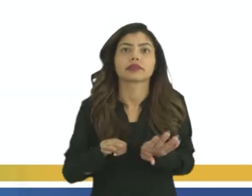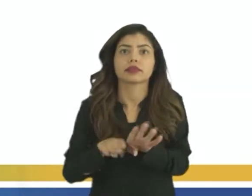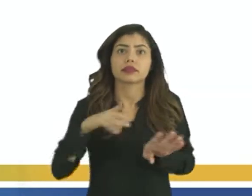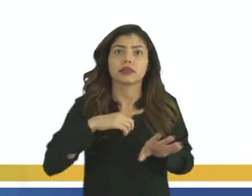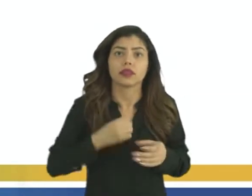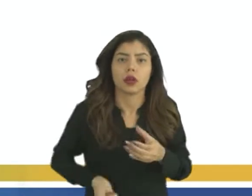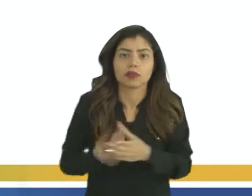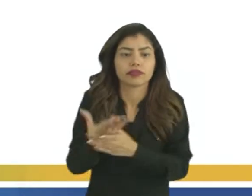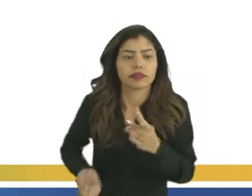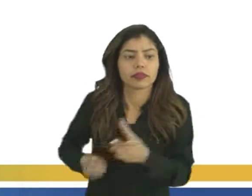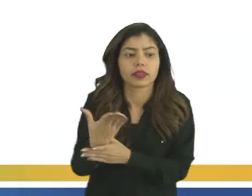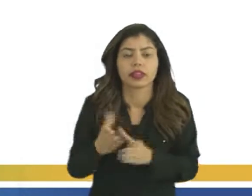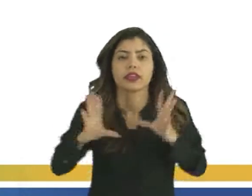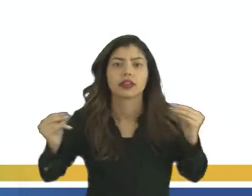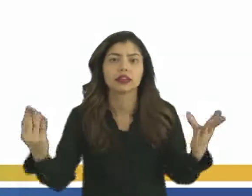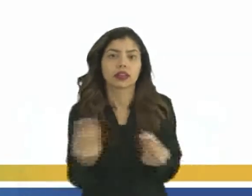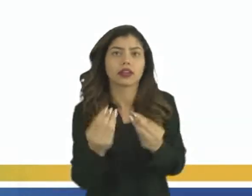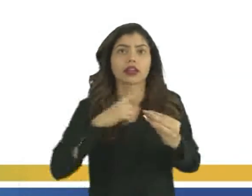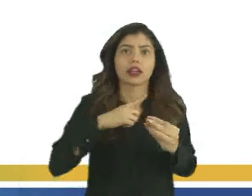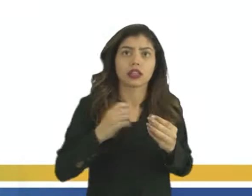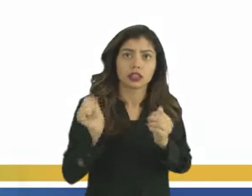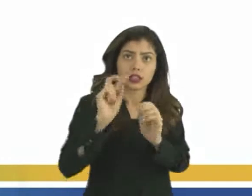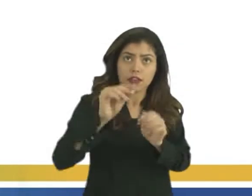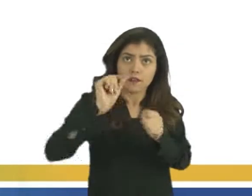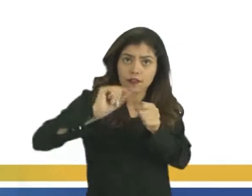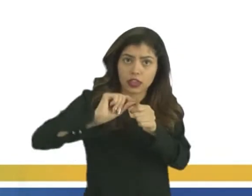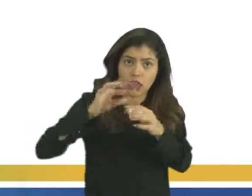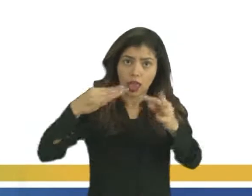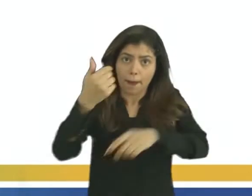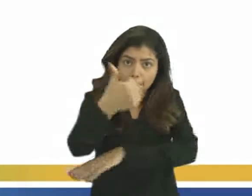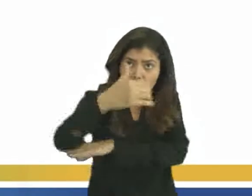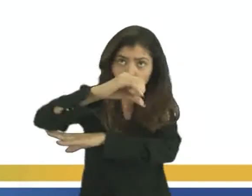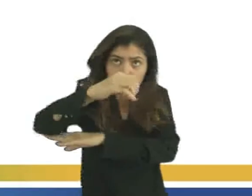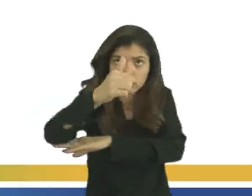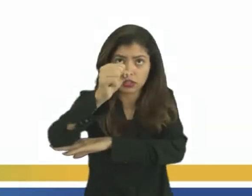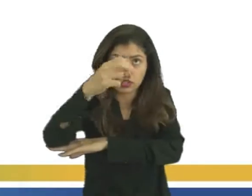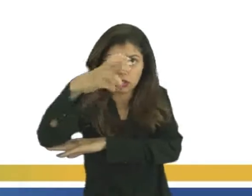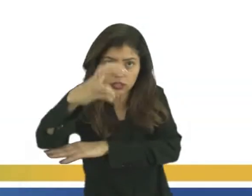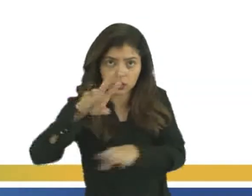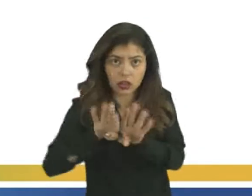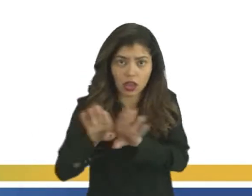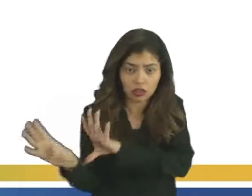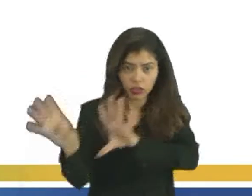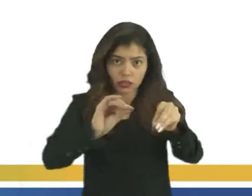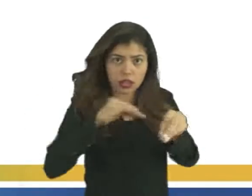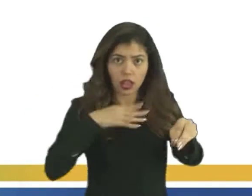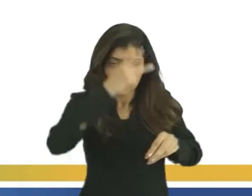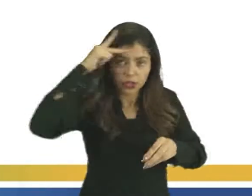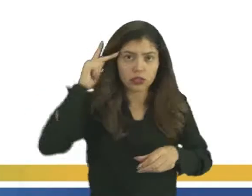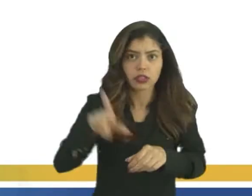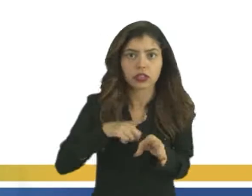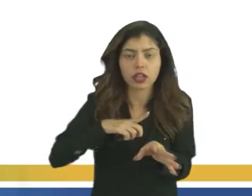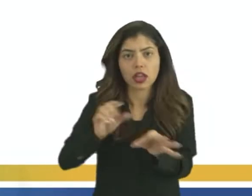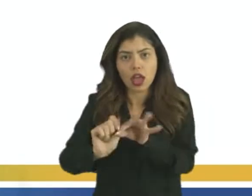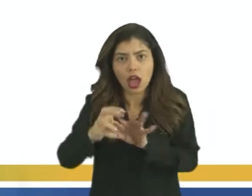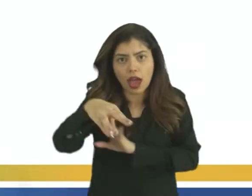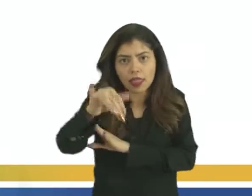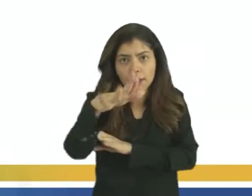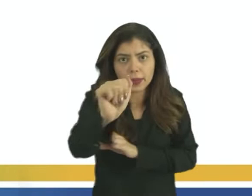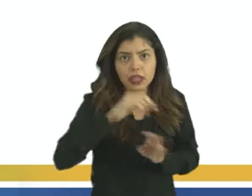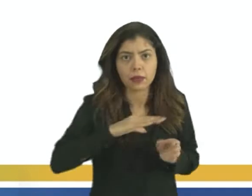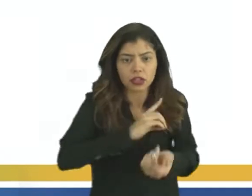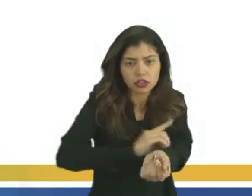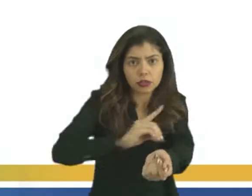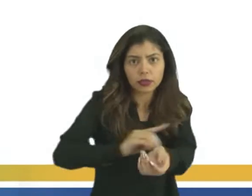transportam oxigênio no corpo. Ela começou a ser fabricada sinteticamente em 1985 para ser dada a pacientes com distúrbios como anemia e diabetes,